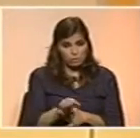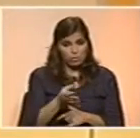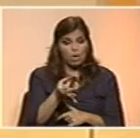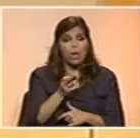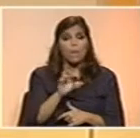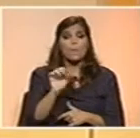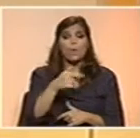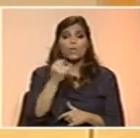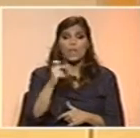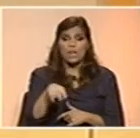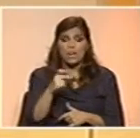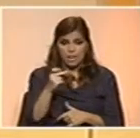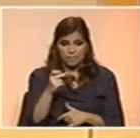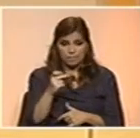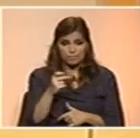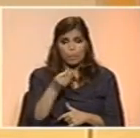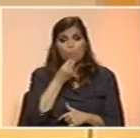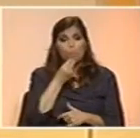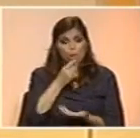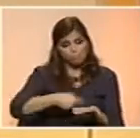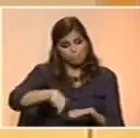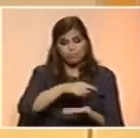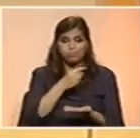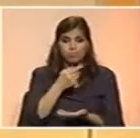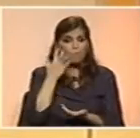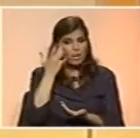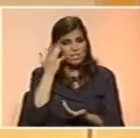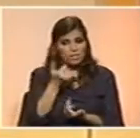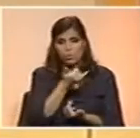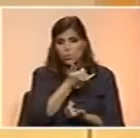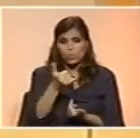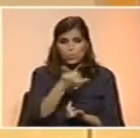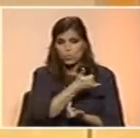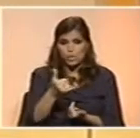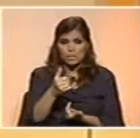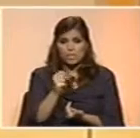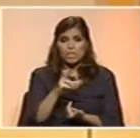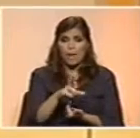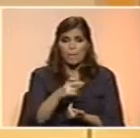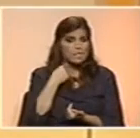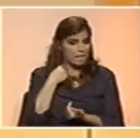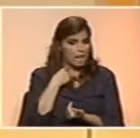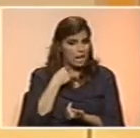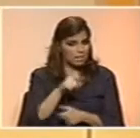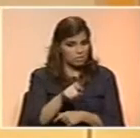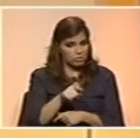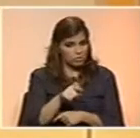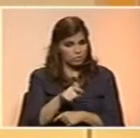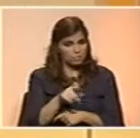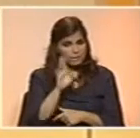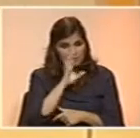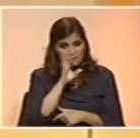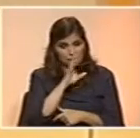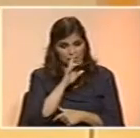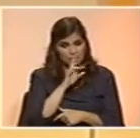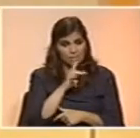proteína, basta pensarmos que comemos numa refeição facilmente 200 gramas de carne. Portanto, isto significaria que se começarmos